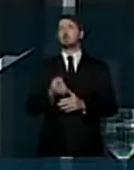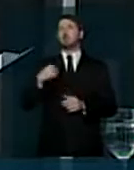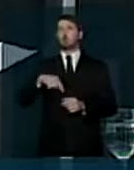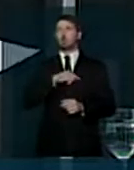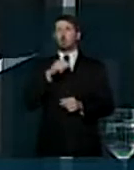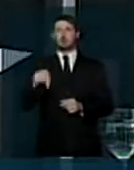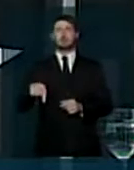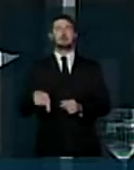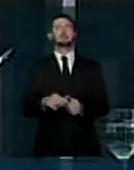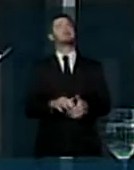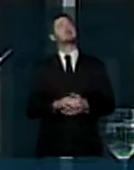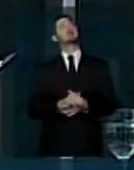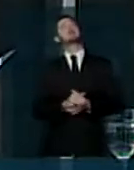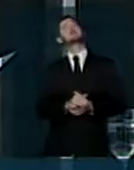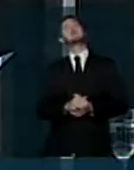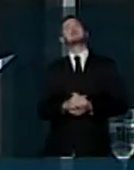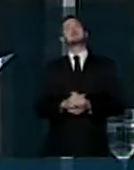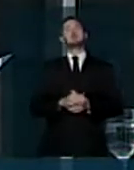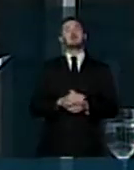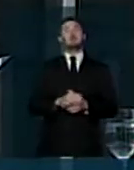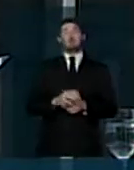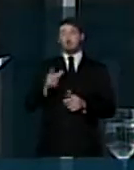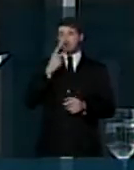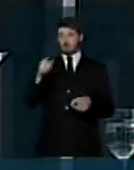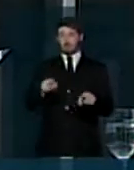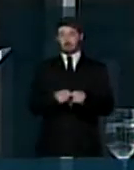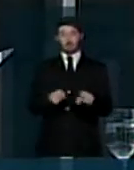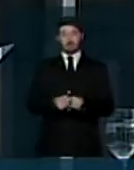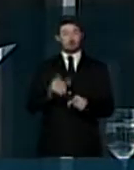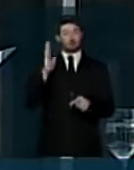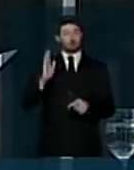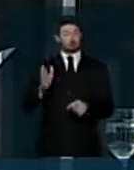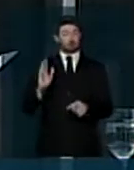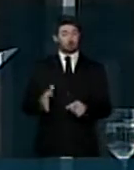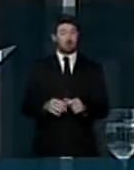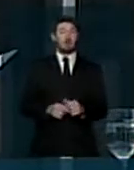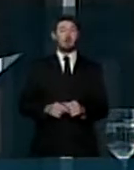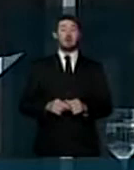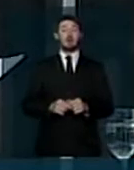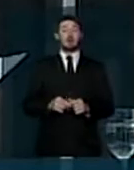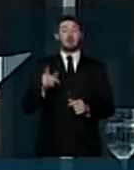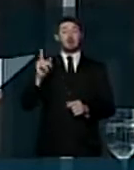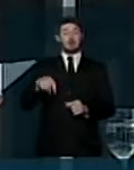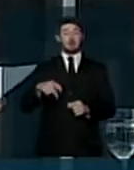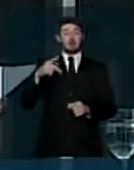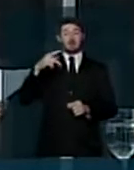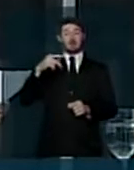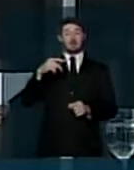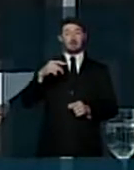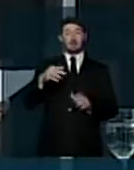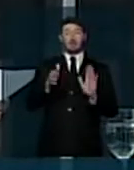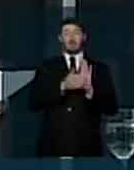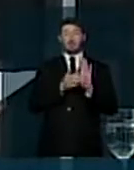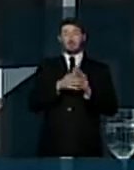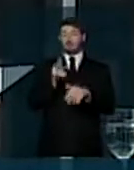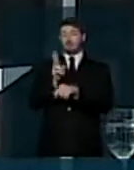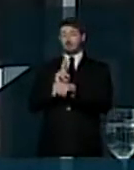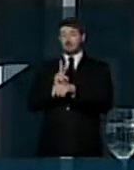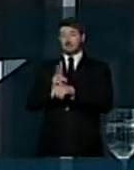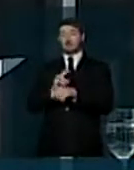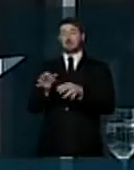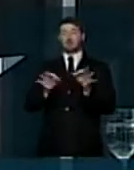nós aqui, senhor presidente, realçamos é a nossa PFC, outra proposta de